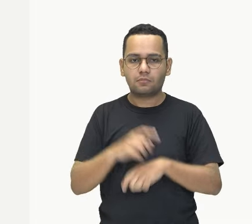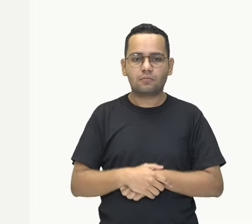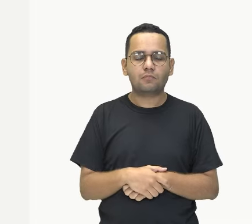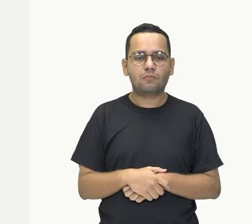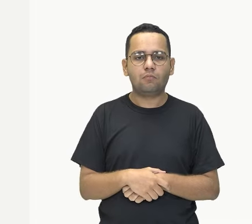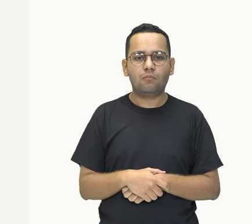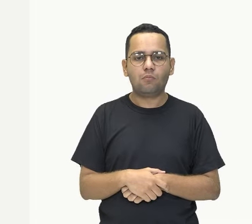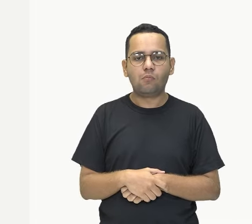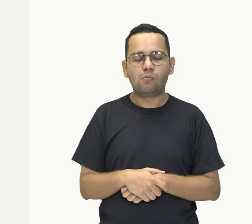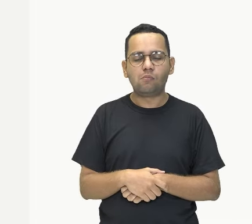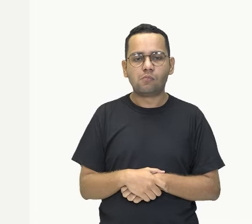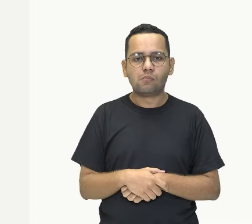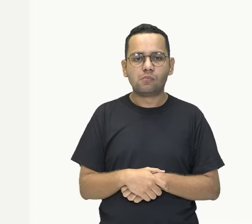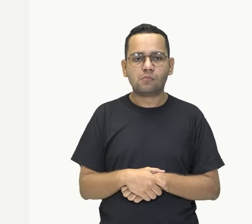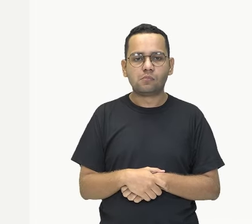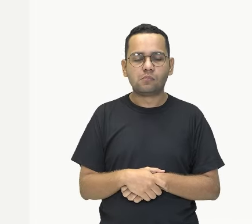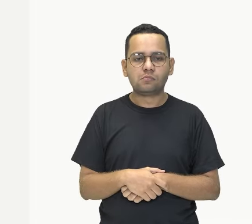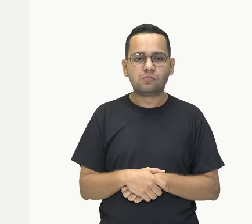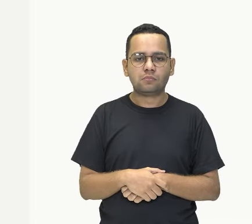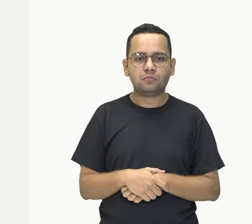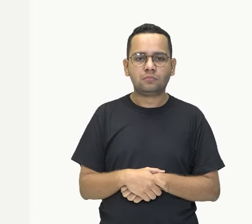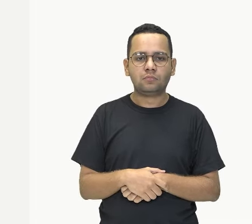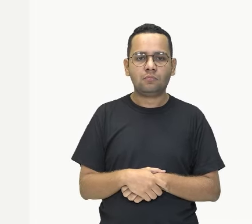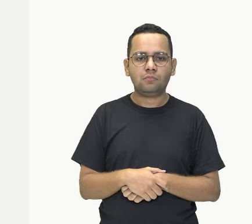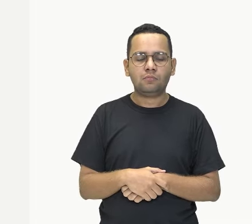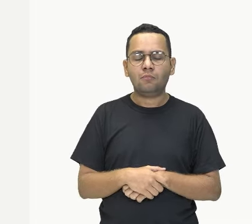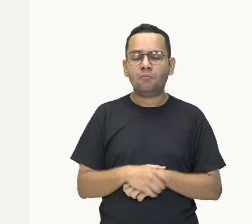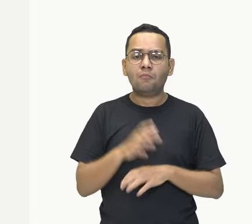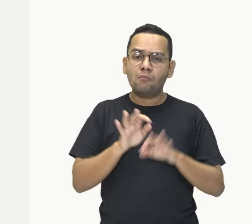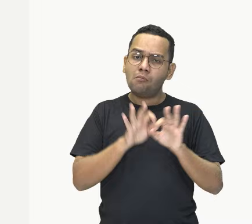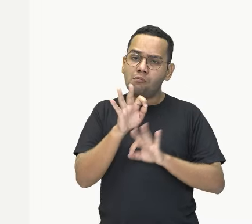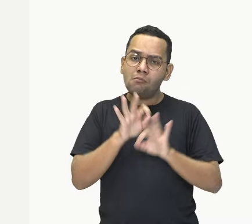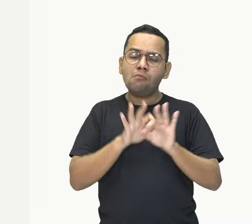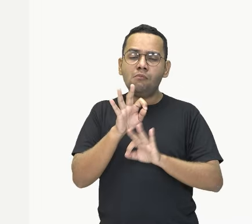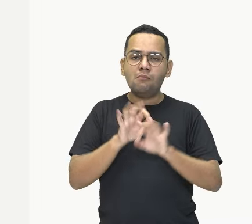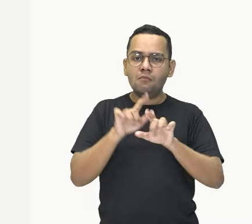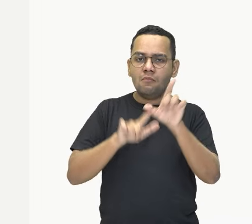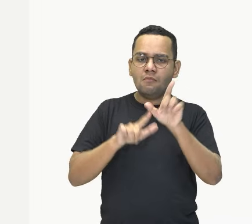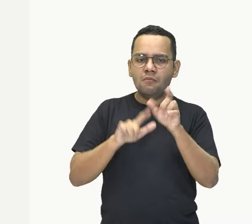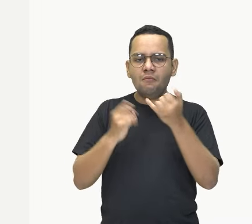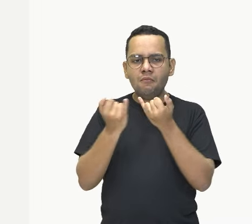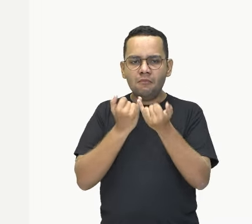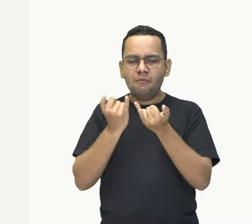eu vou separar já eles de acordo com a parte literal. Então, eu vou ter ó,